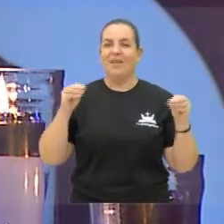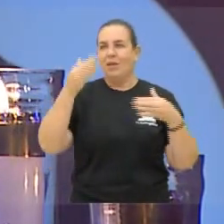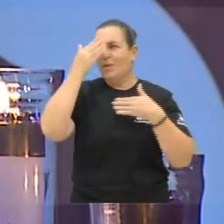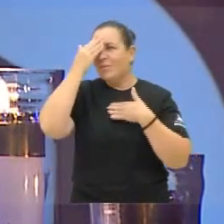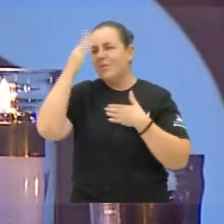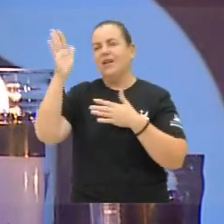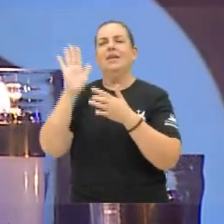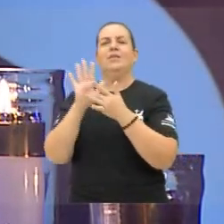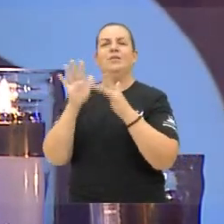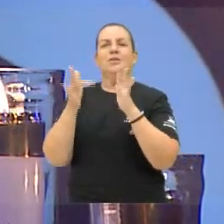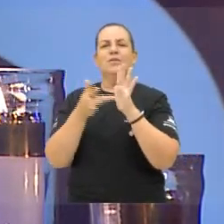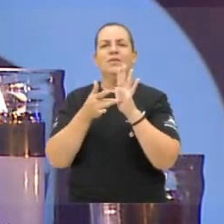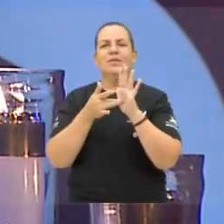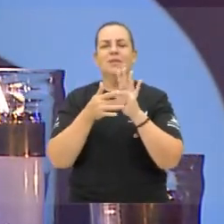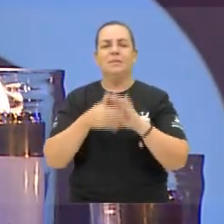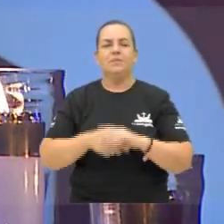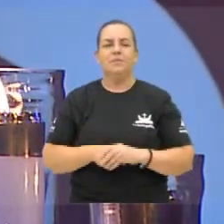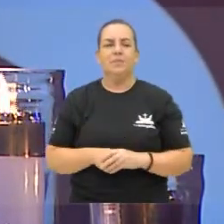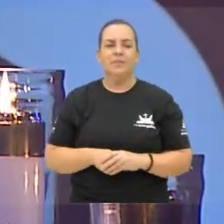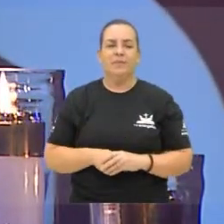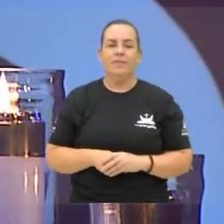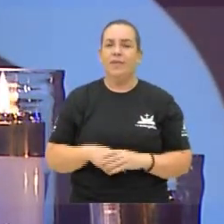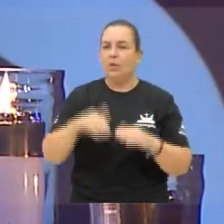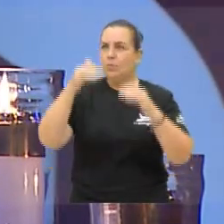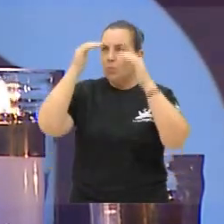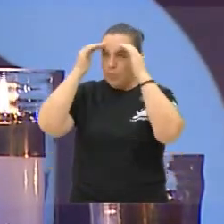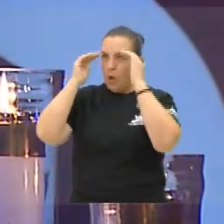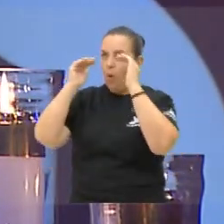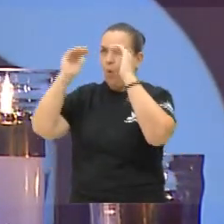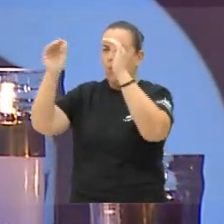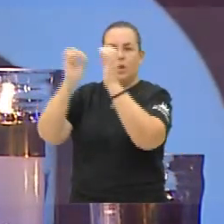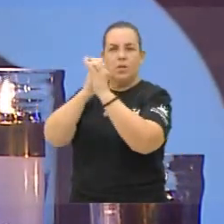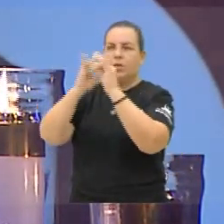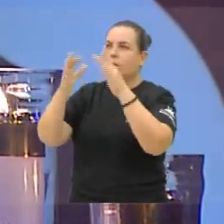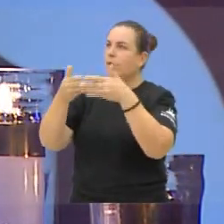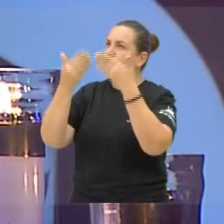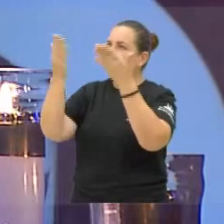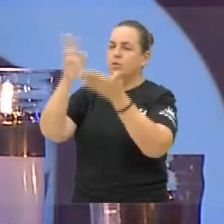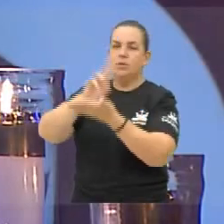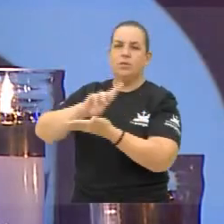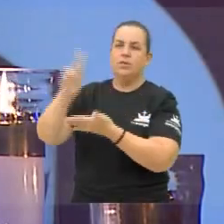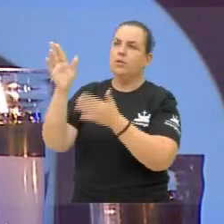Obrigado, Jesus. Toda honra, toda glória a ti, Jesus.